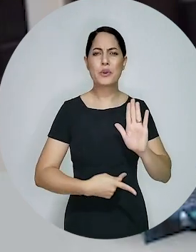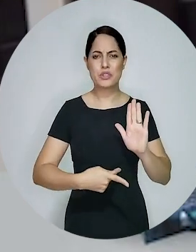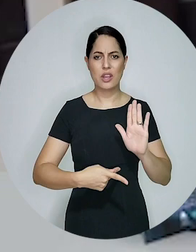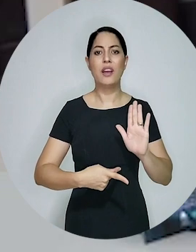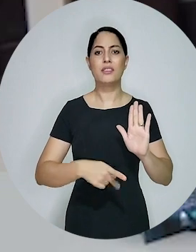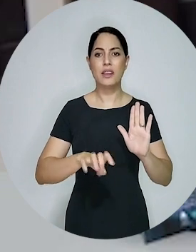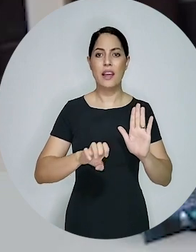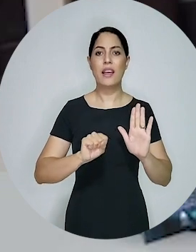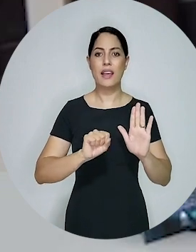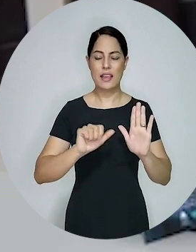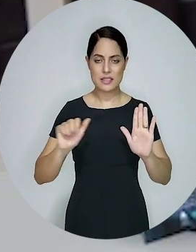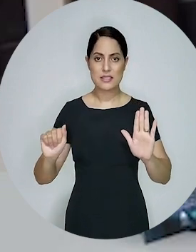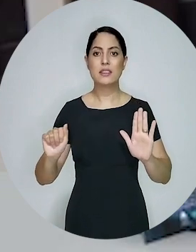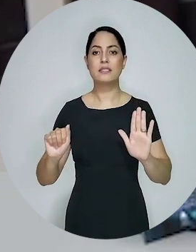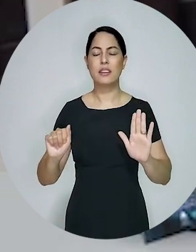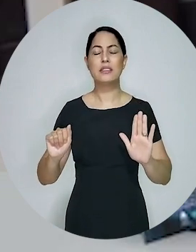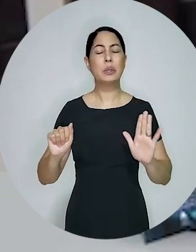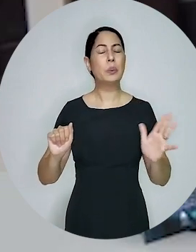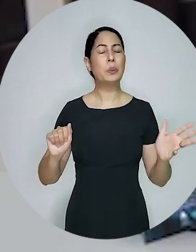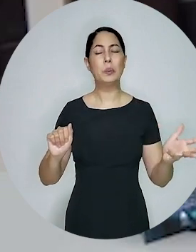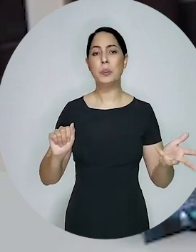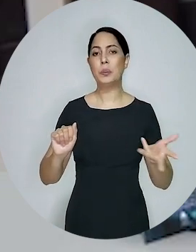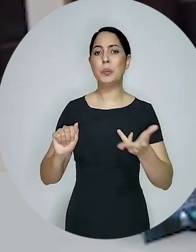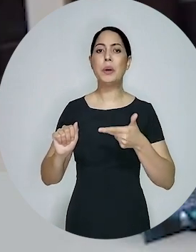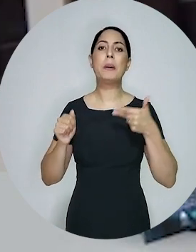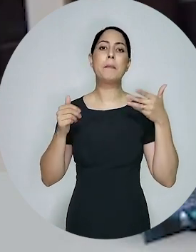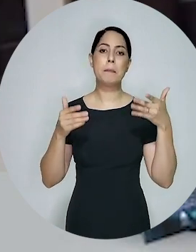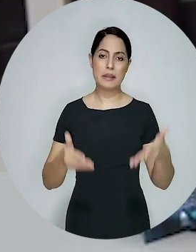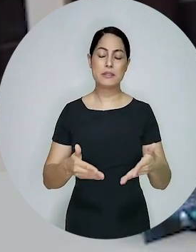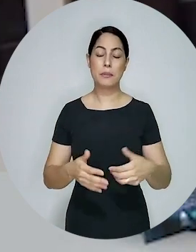desse projeto da Escola Nacional da